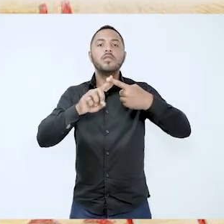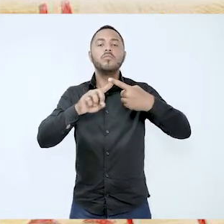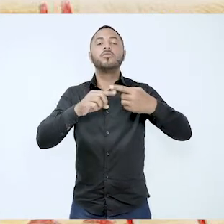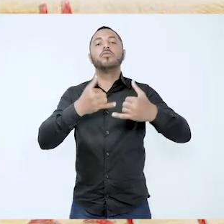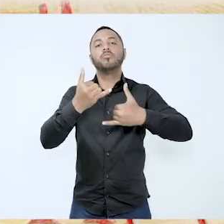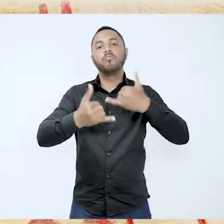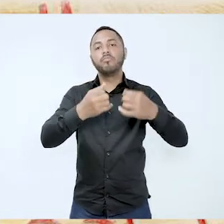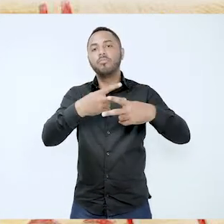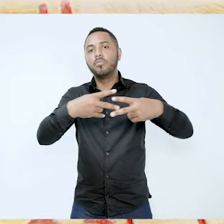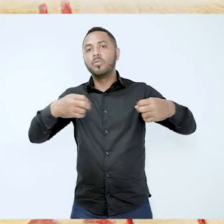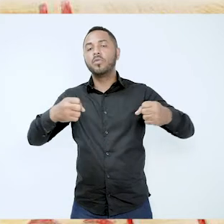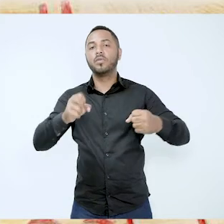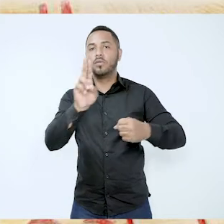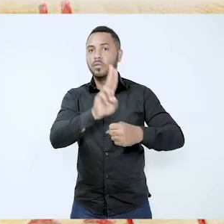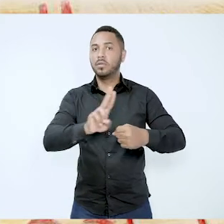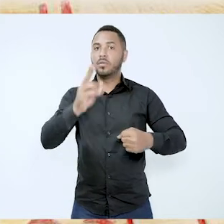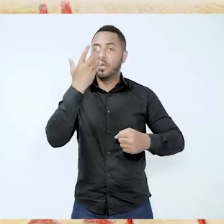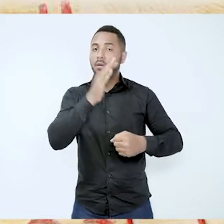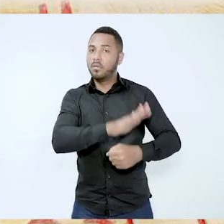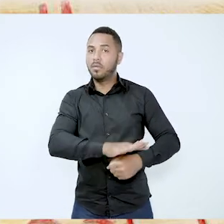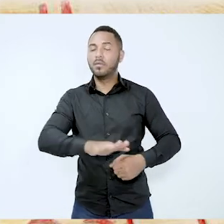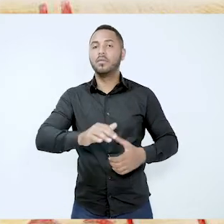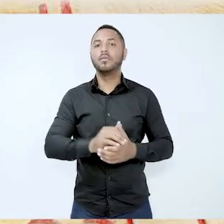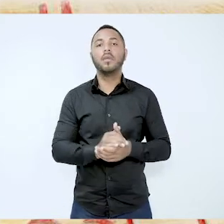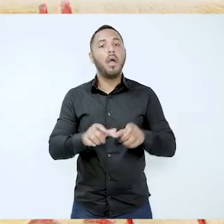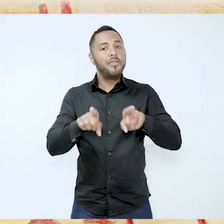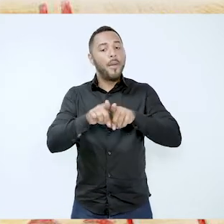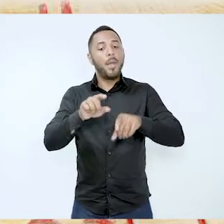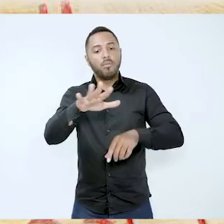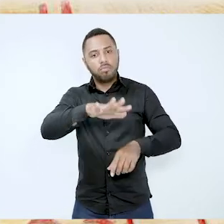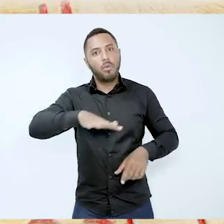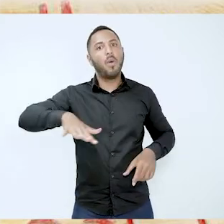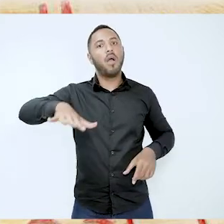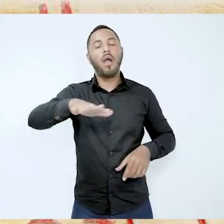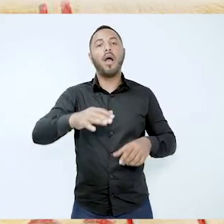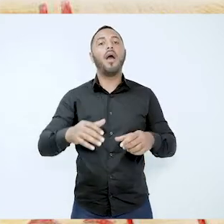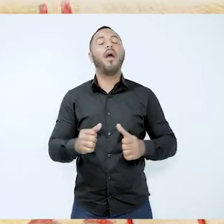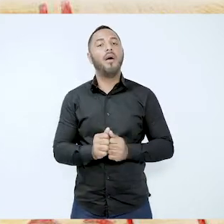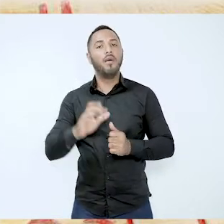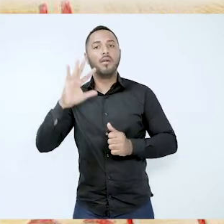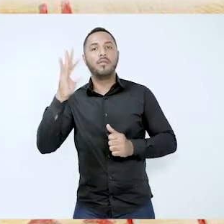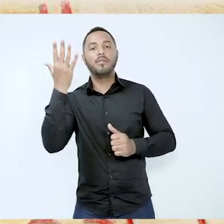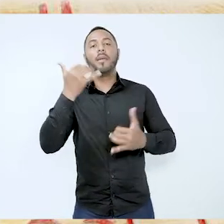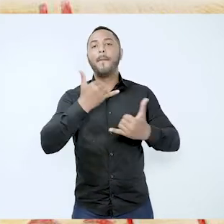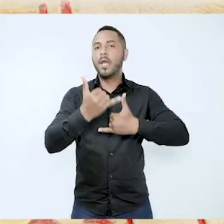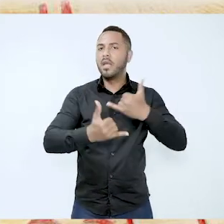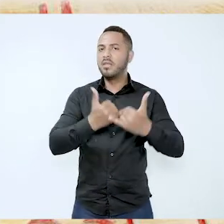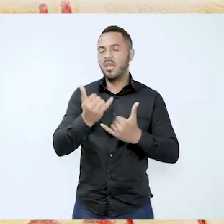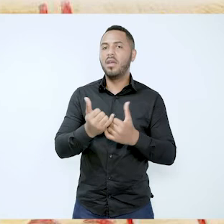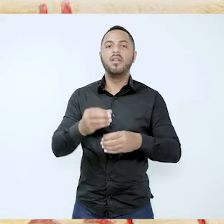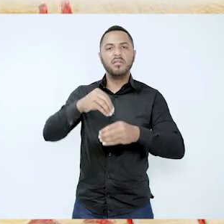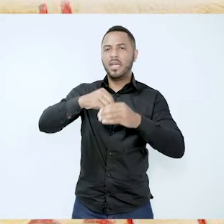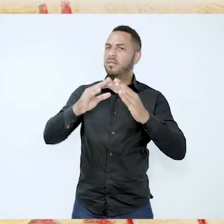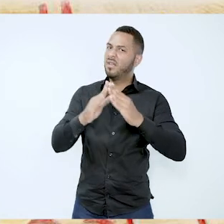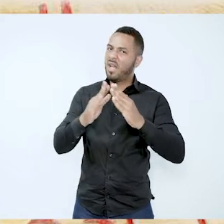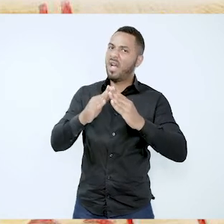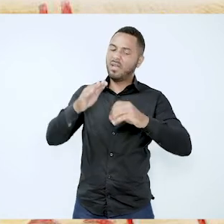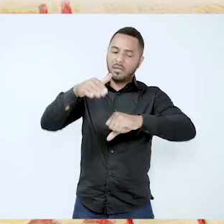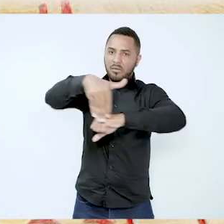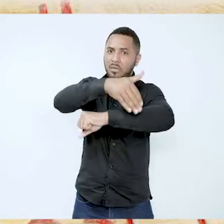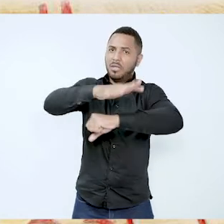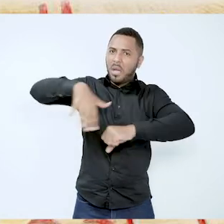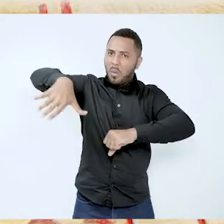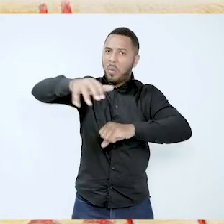era esse tipo de brinquedo que você utilizava na infância. O local onde acontecia a brincadeira, se era em casa,